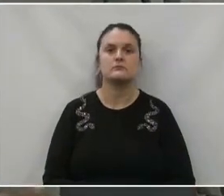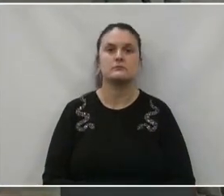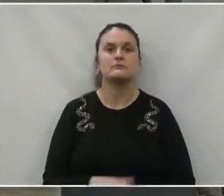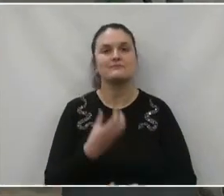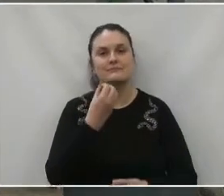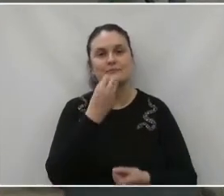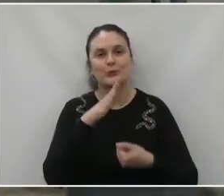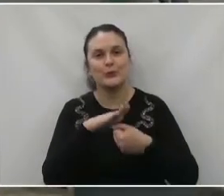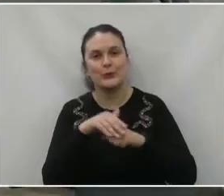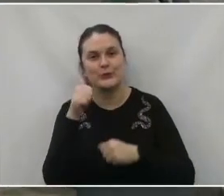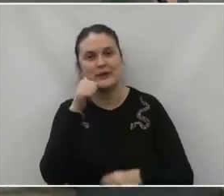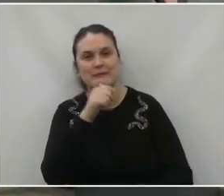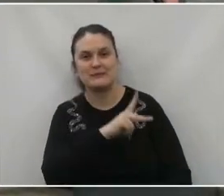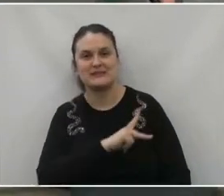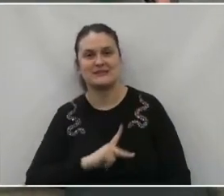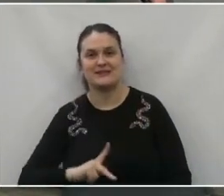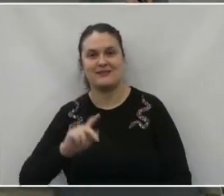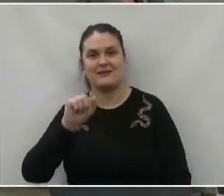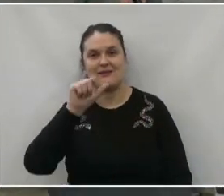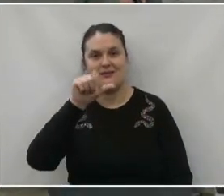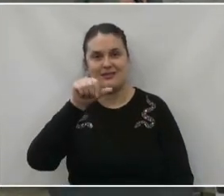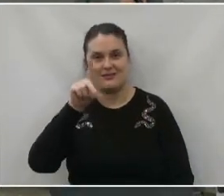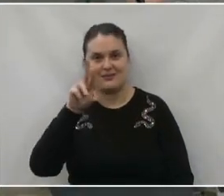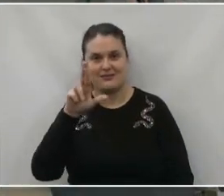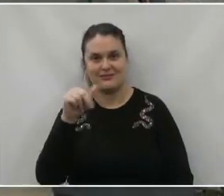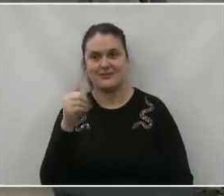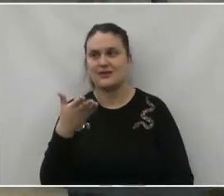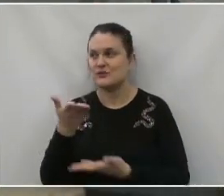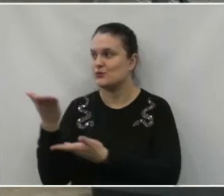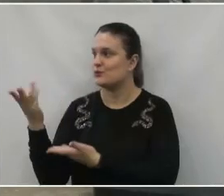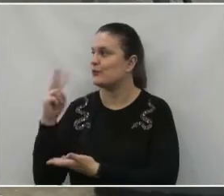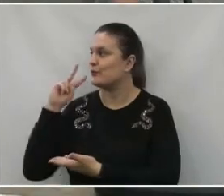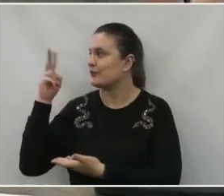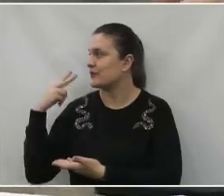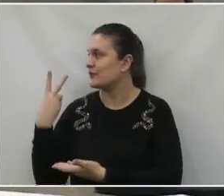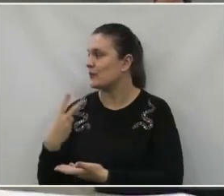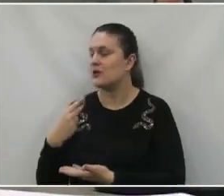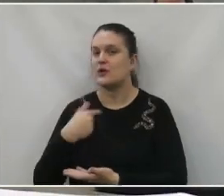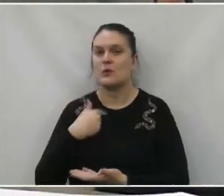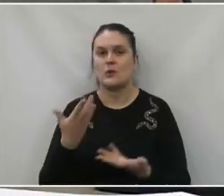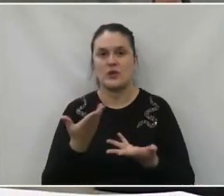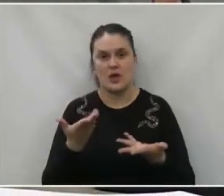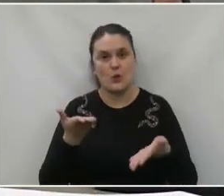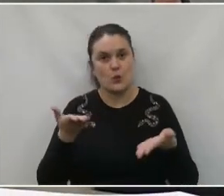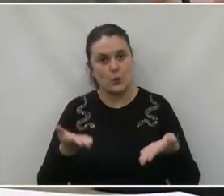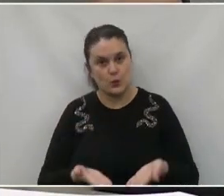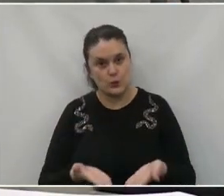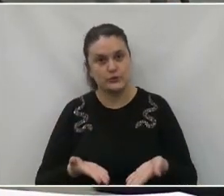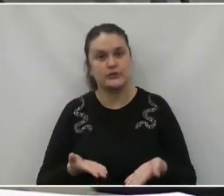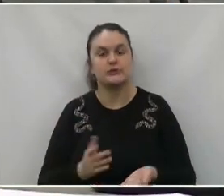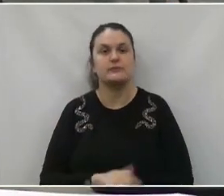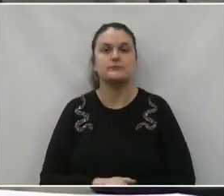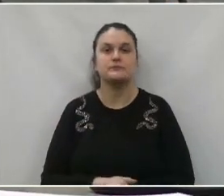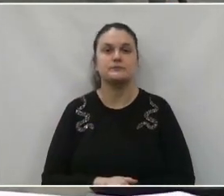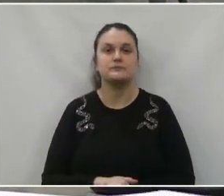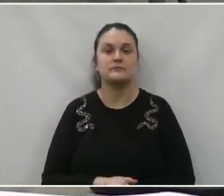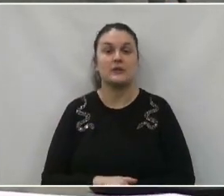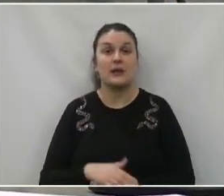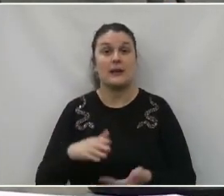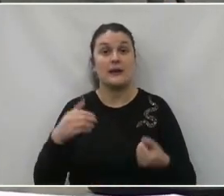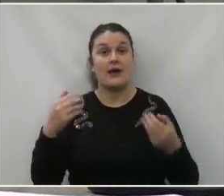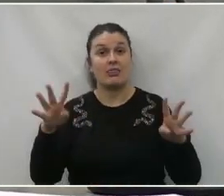Boa noite, presidente Alandra. Essa noite de hoje, os demais vereadores, eu quero, na data de hoje,